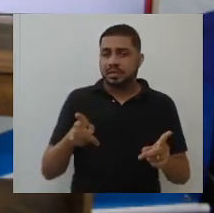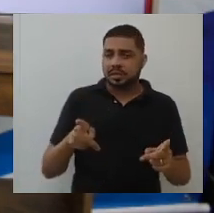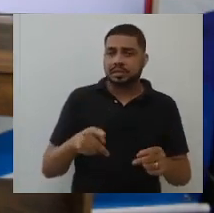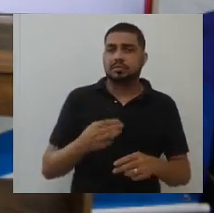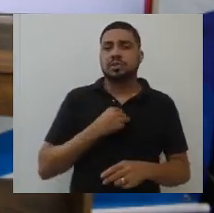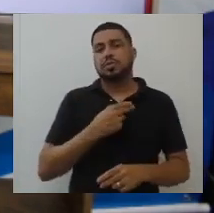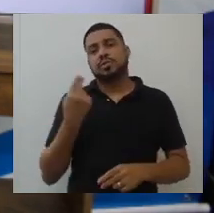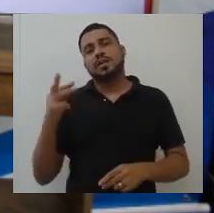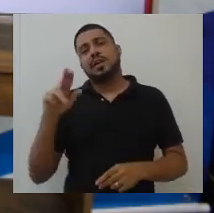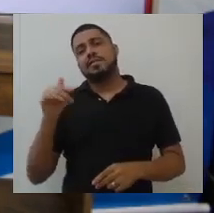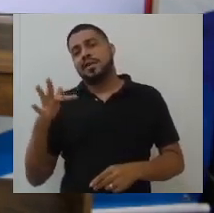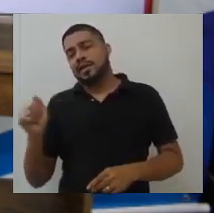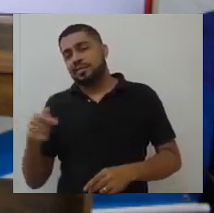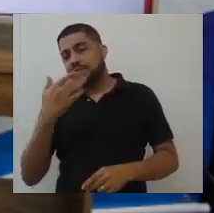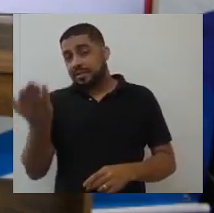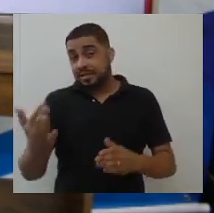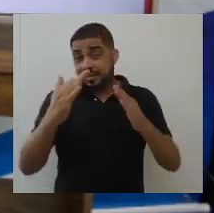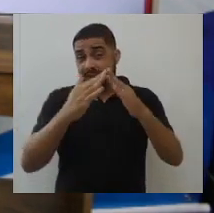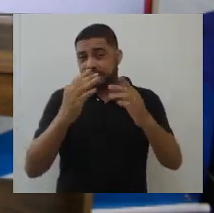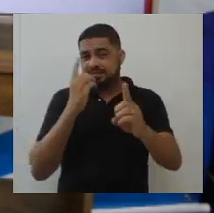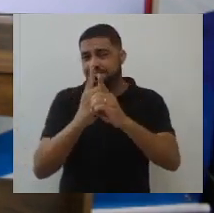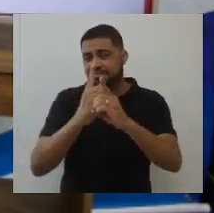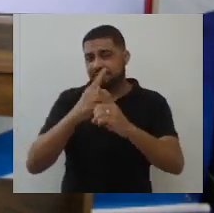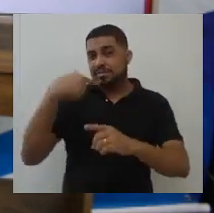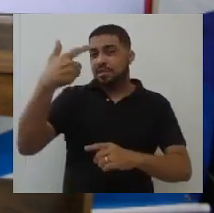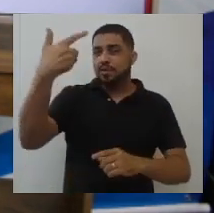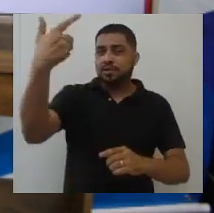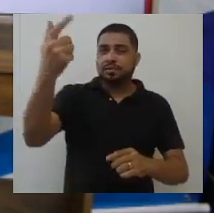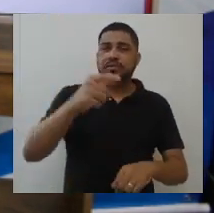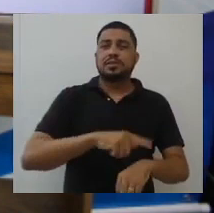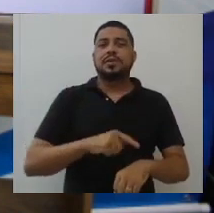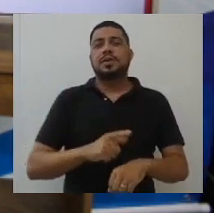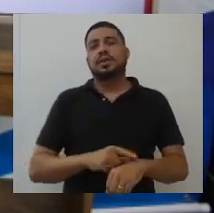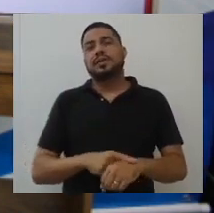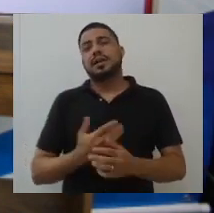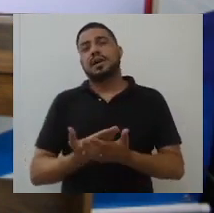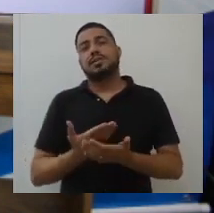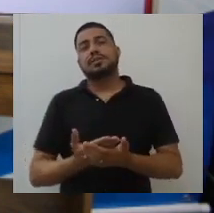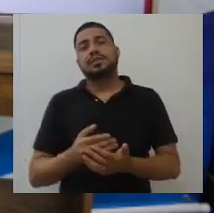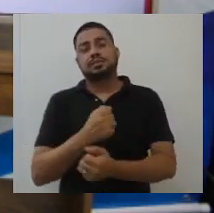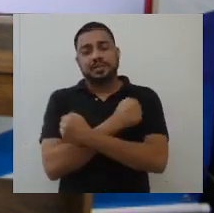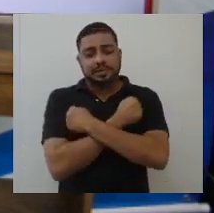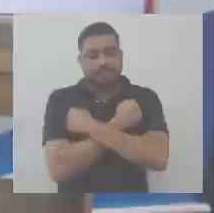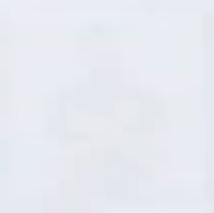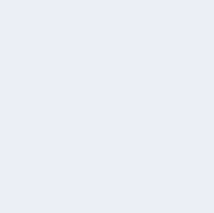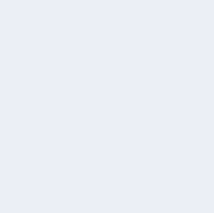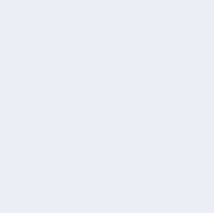Rafael. Você que está em casa, a gente se encontra no próximo horário, na próxima aula. Abraço.